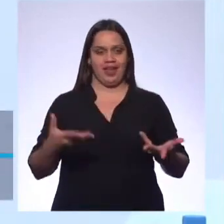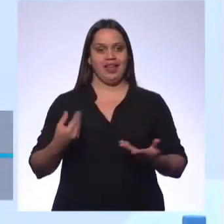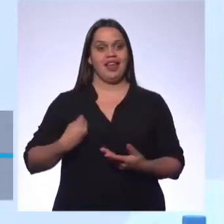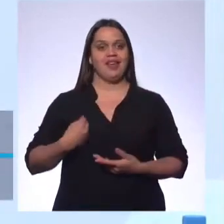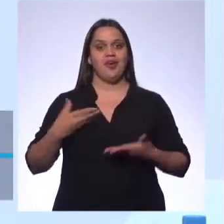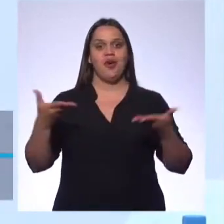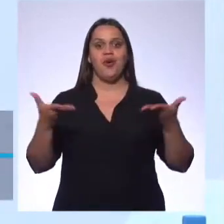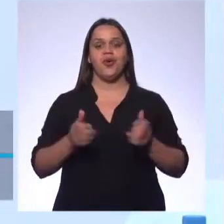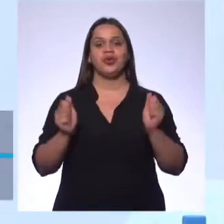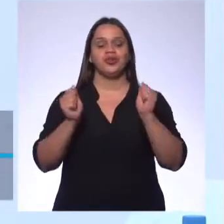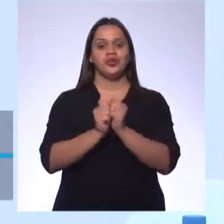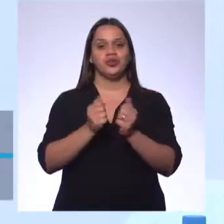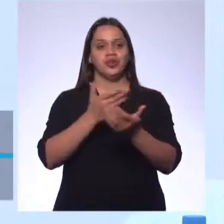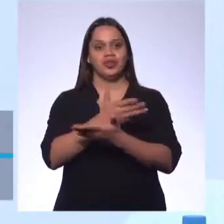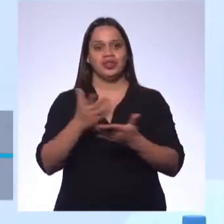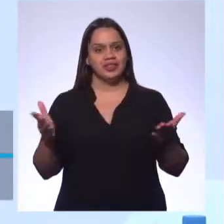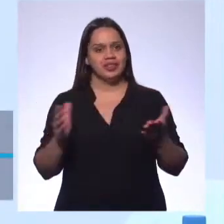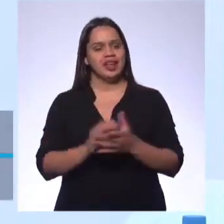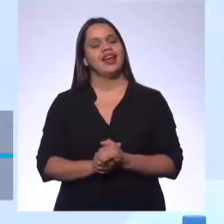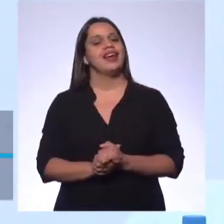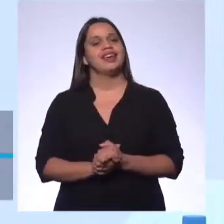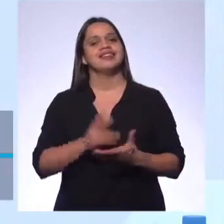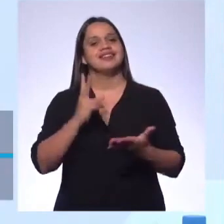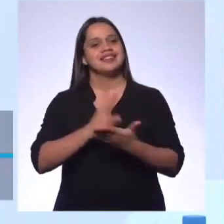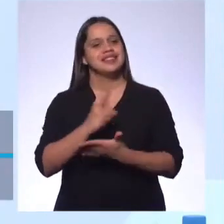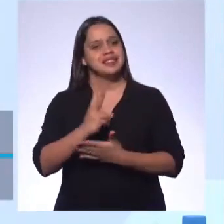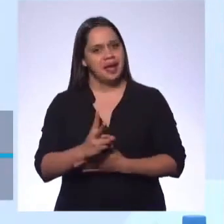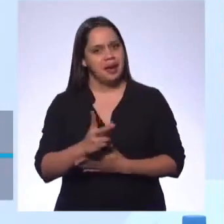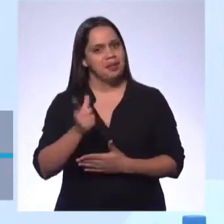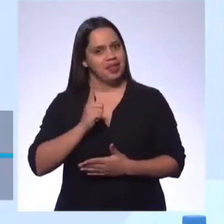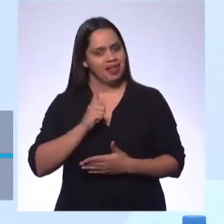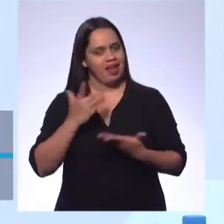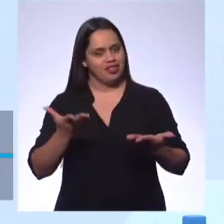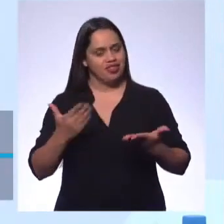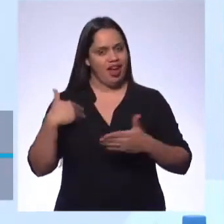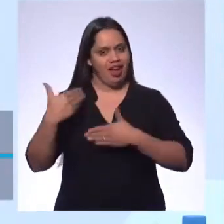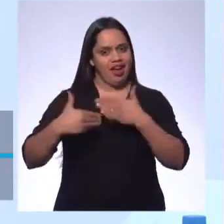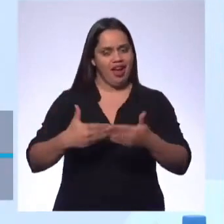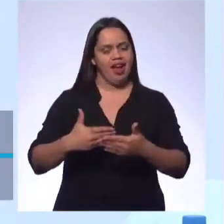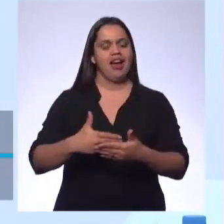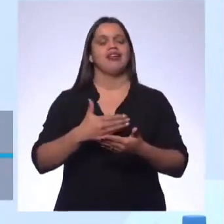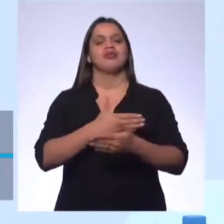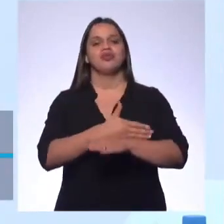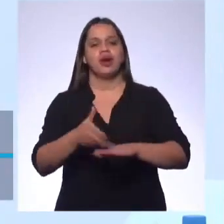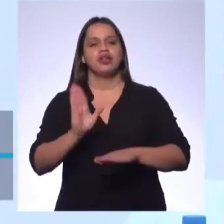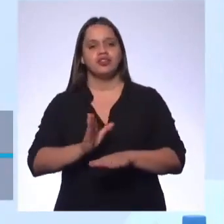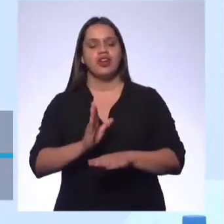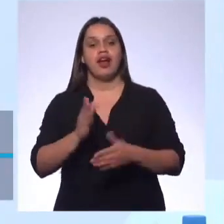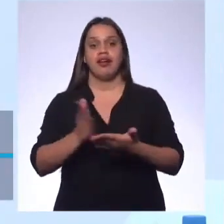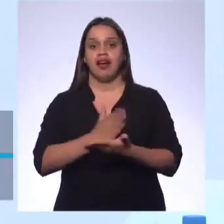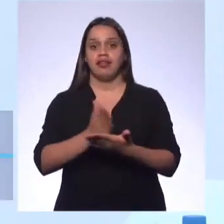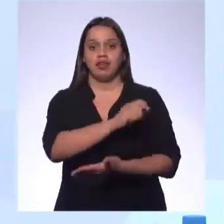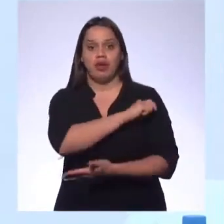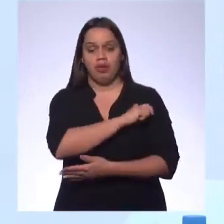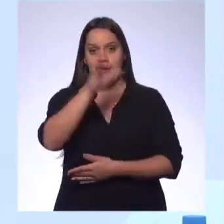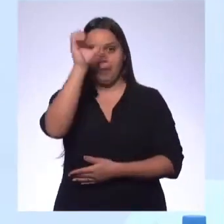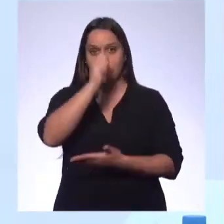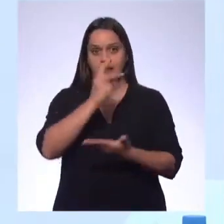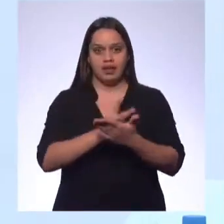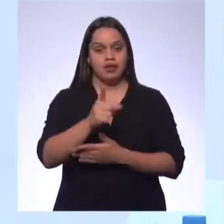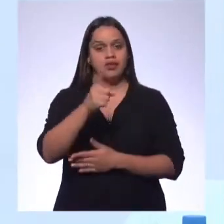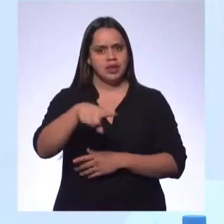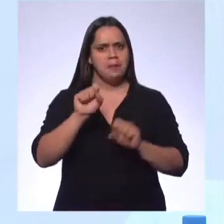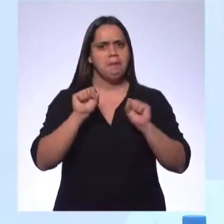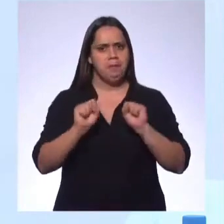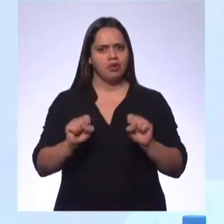estarei hoje aqui trabalhando com vocês, como sempre tenho trabalhado, caderno do aluno, aprender sempre. Você também pode